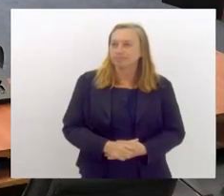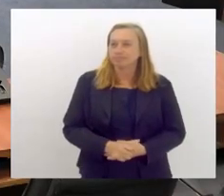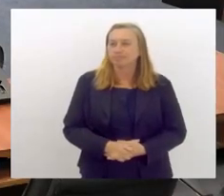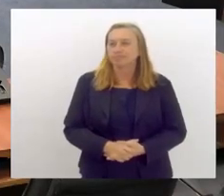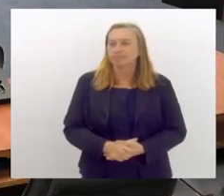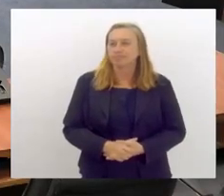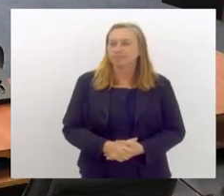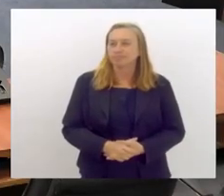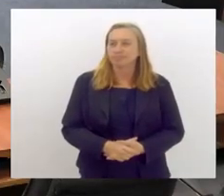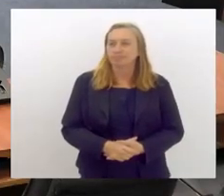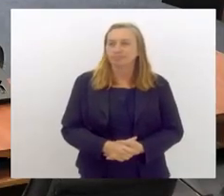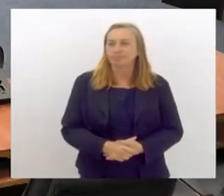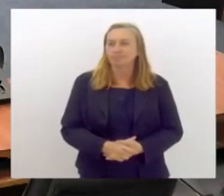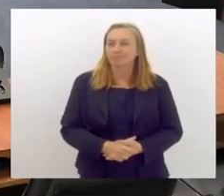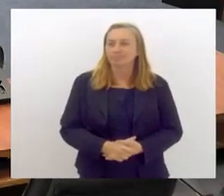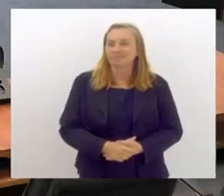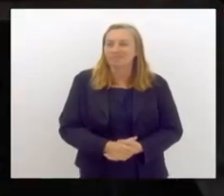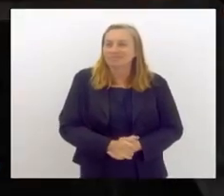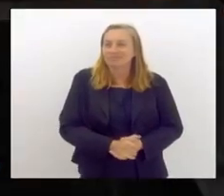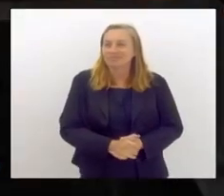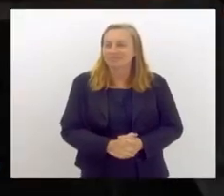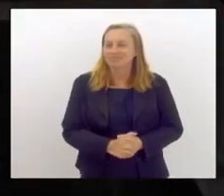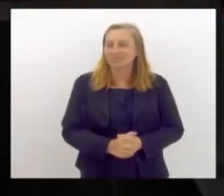Oi, querida.